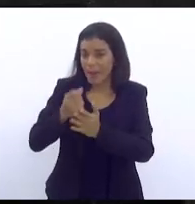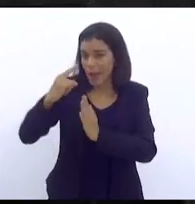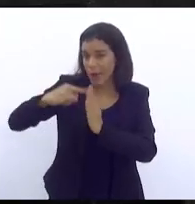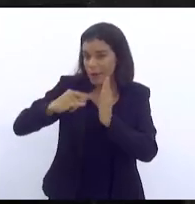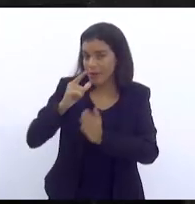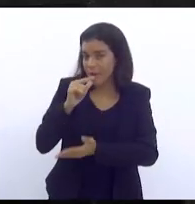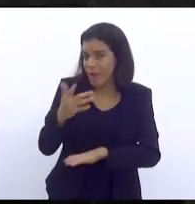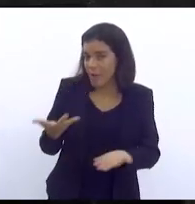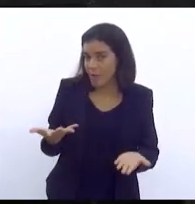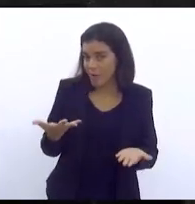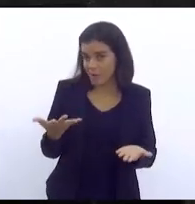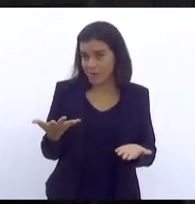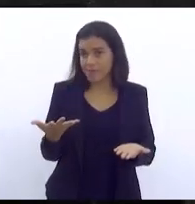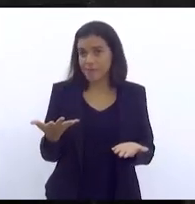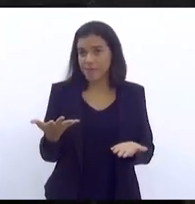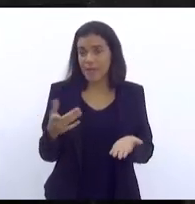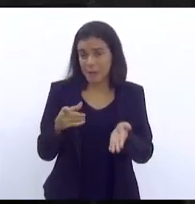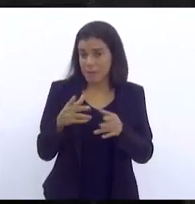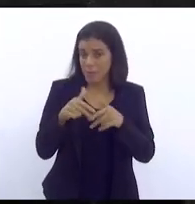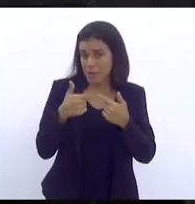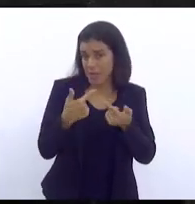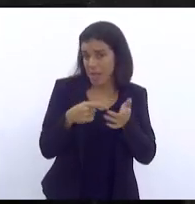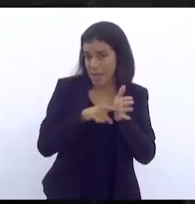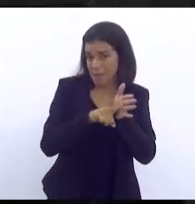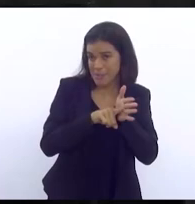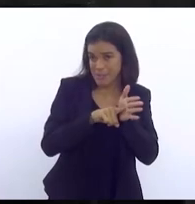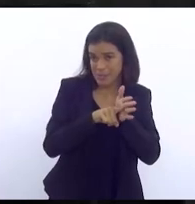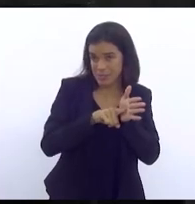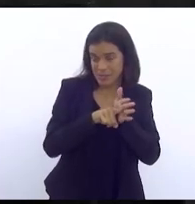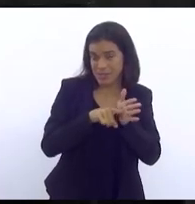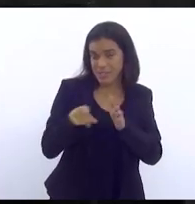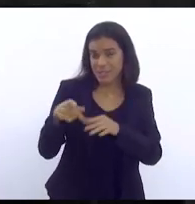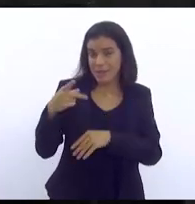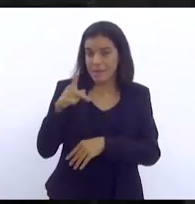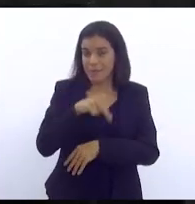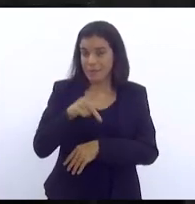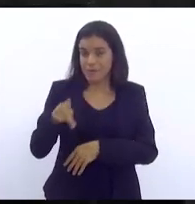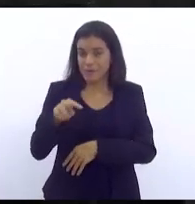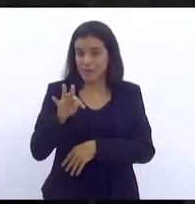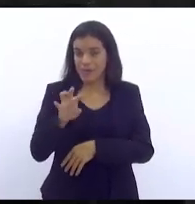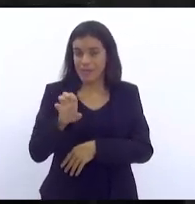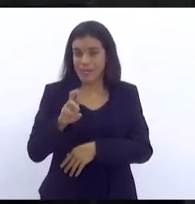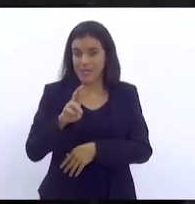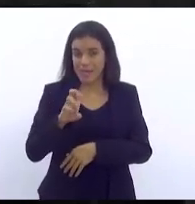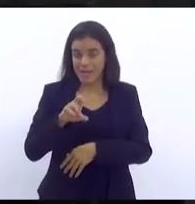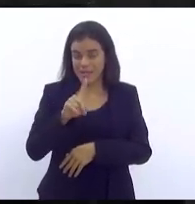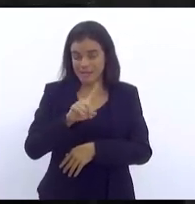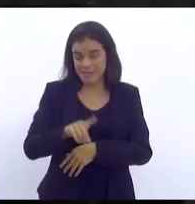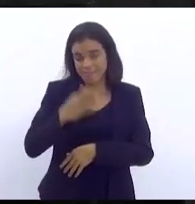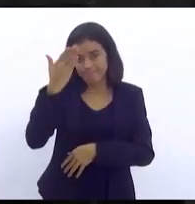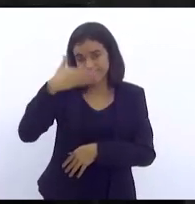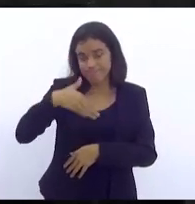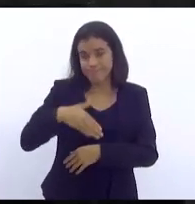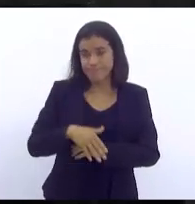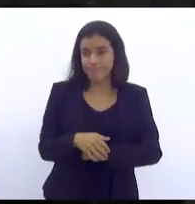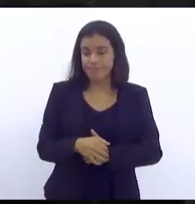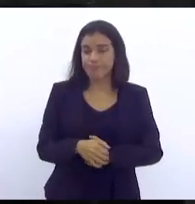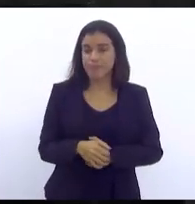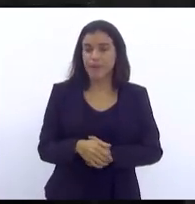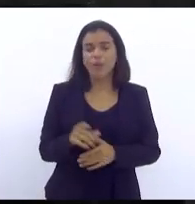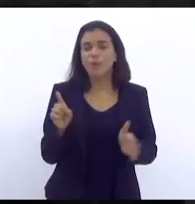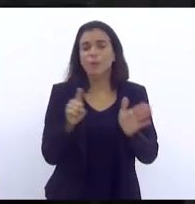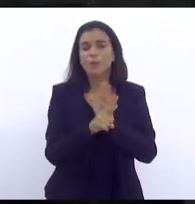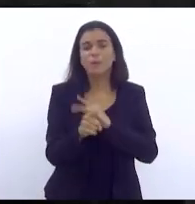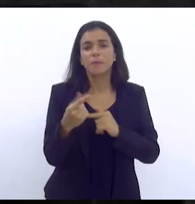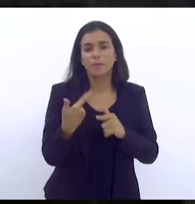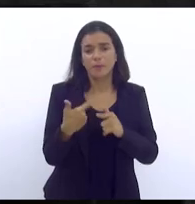d' água como tá mostrando né a pesquisa que a Teresa já apresentou né da rede favela sustentável e eu tô perguntando isso